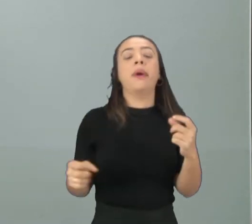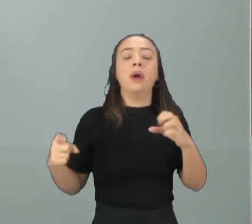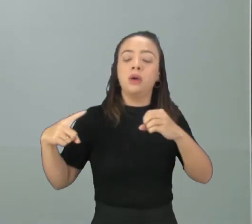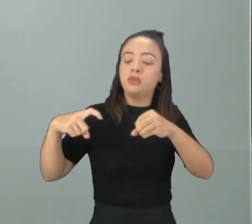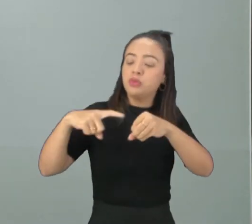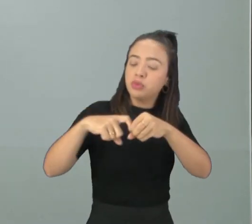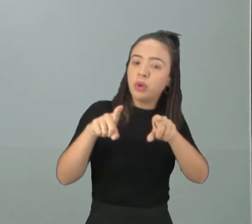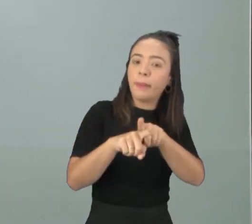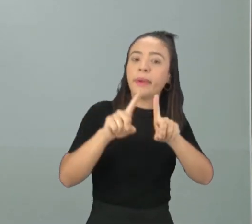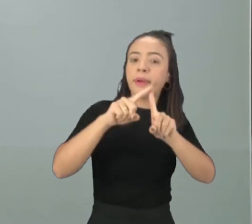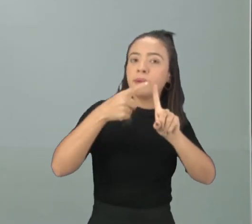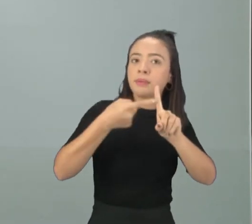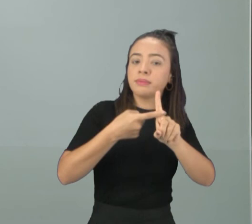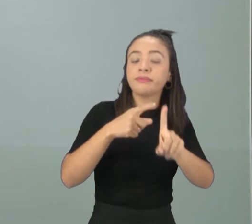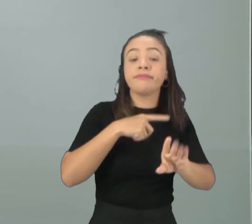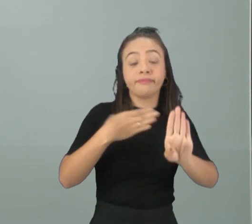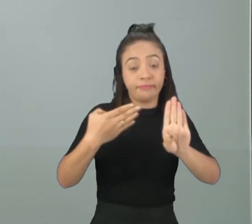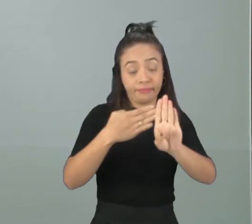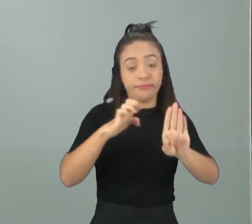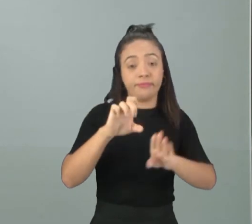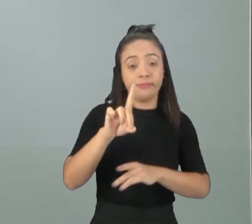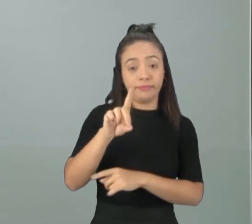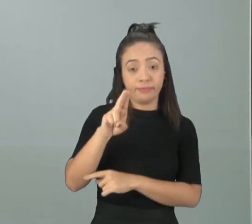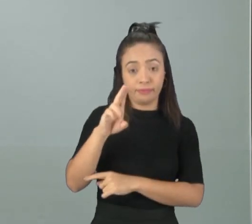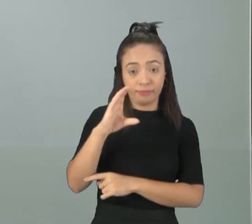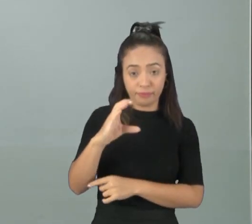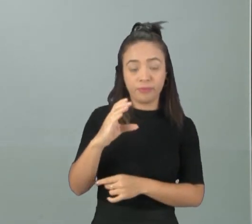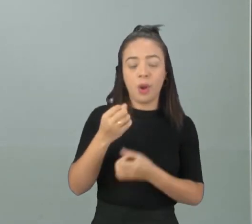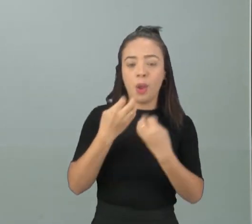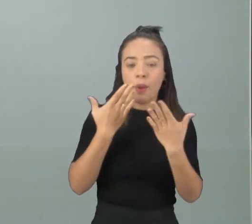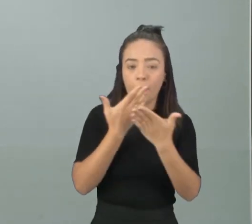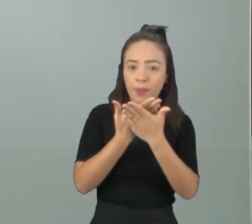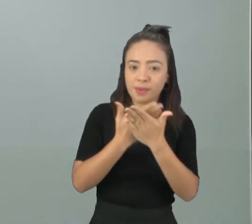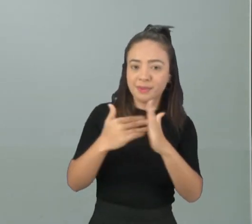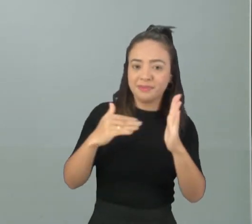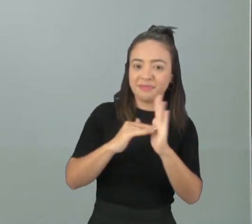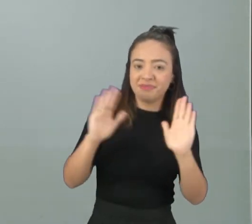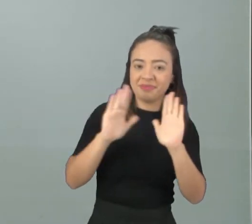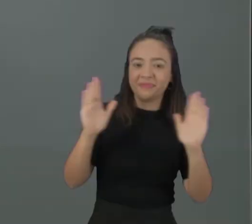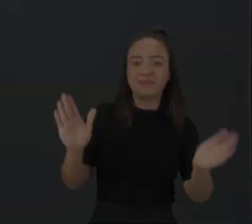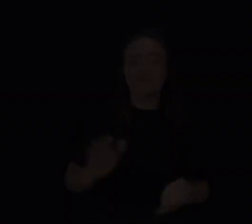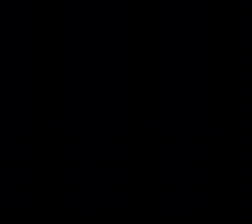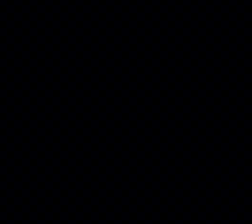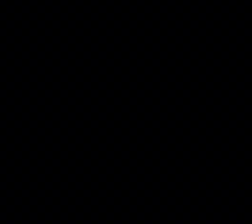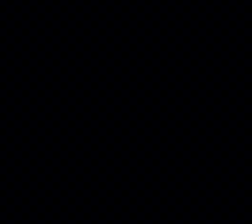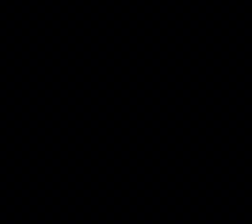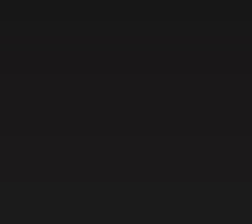gravidez, tá? Essa aula fica lá na plataforma Eduque. Desejo bons estudos e até a próxima.